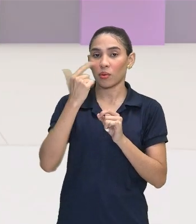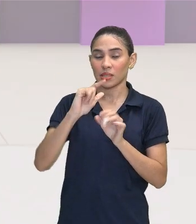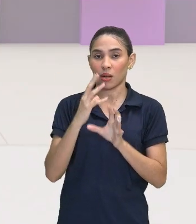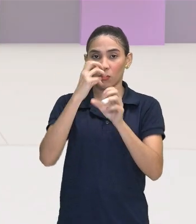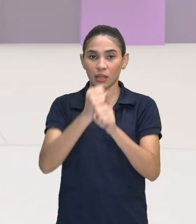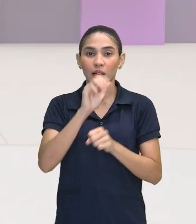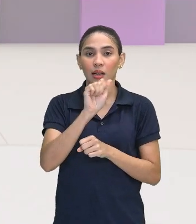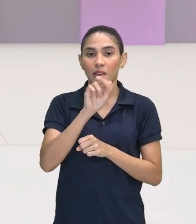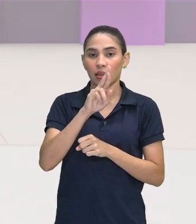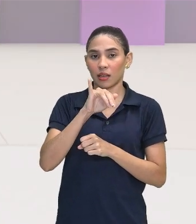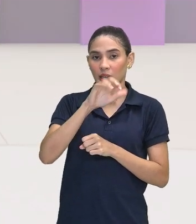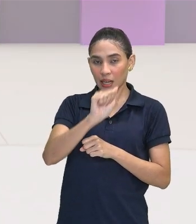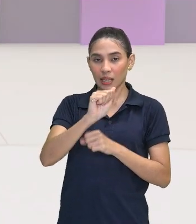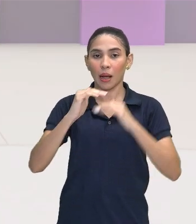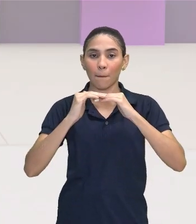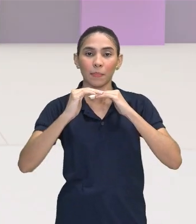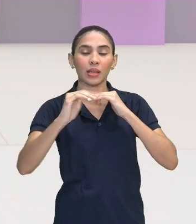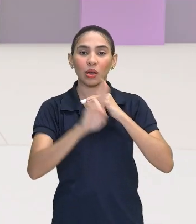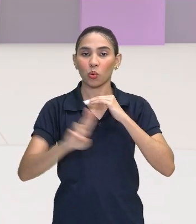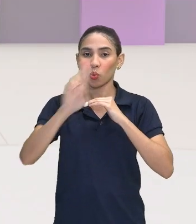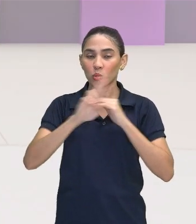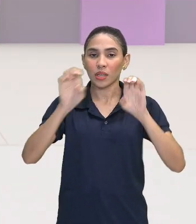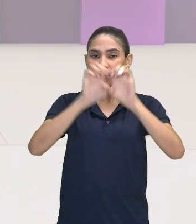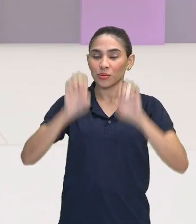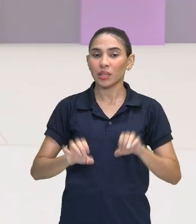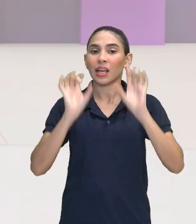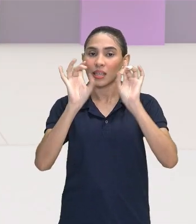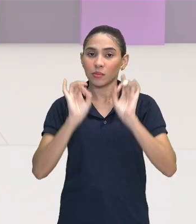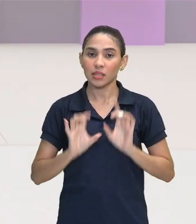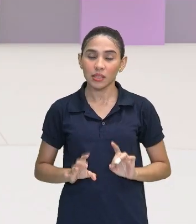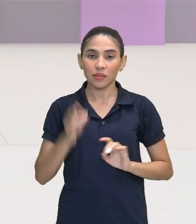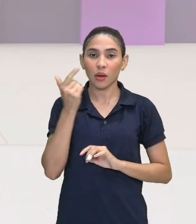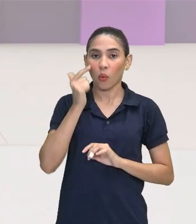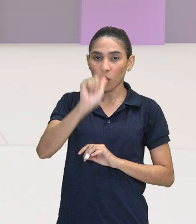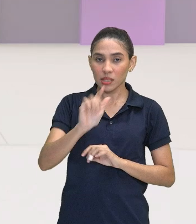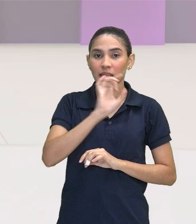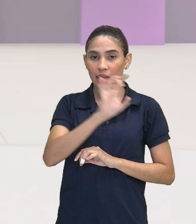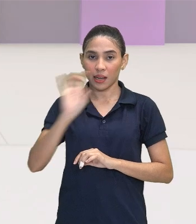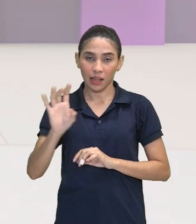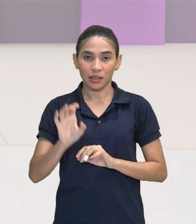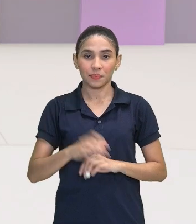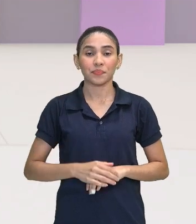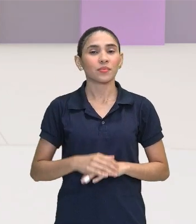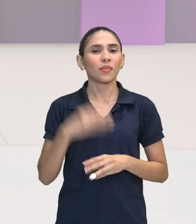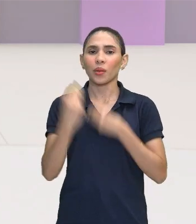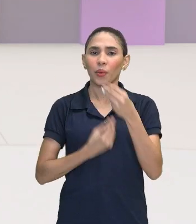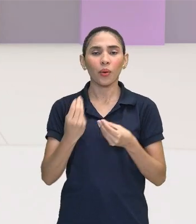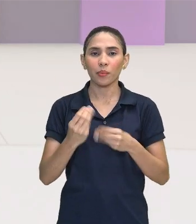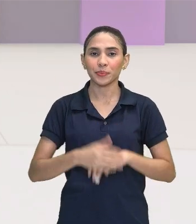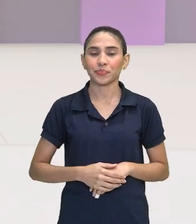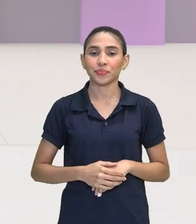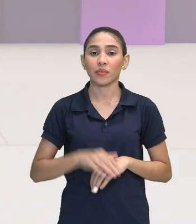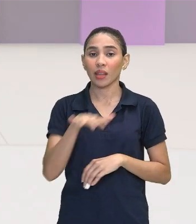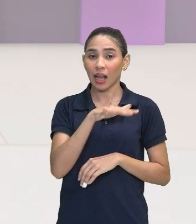a área das figuras planas, a gente utiliza fórmulas específicas para cada uma delas. Como assim, professor?